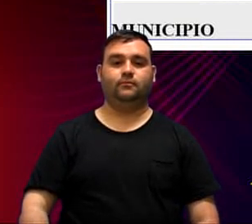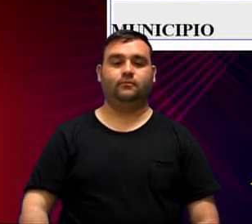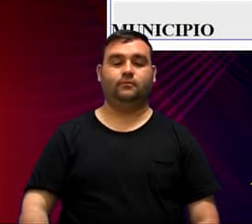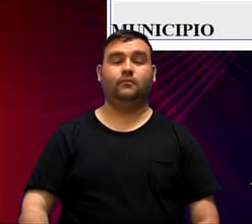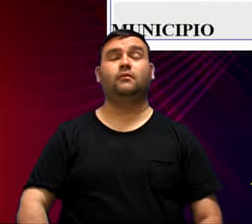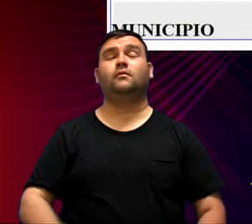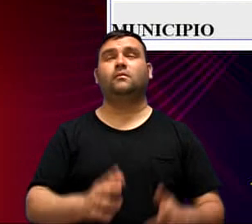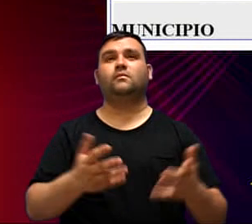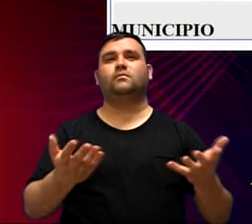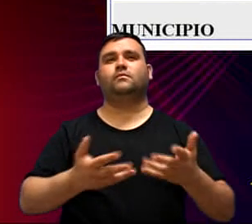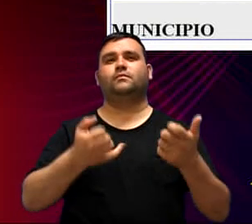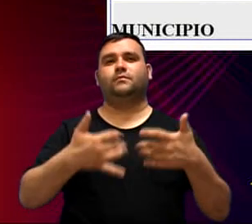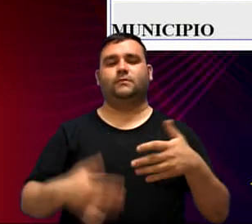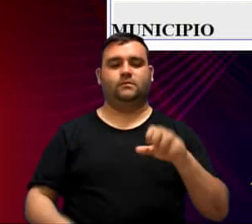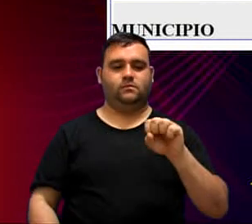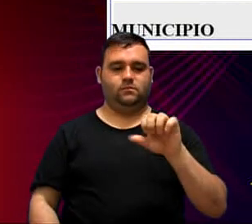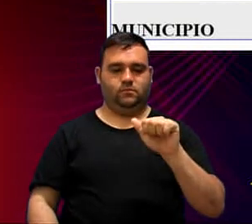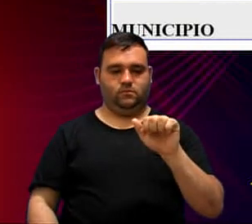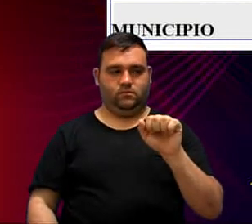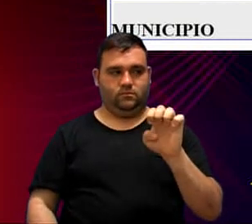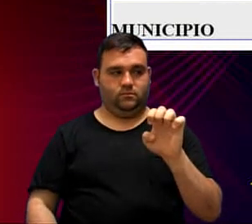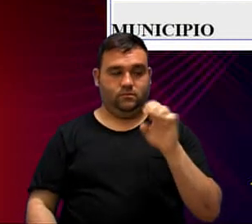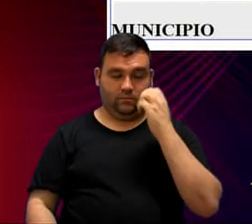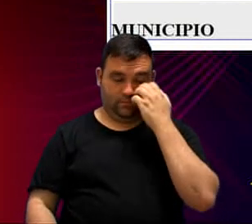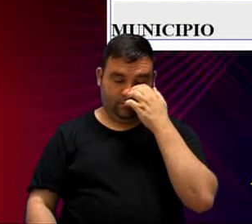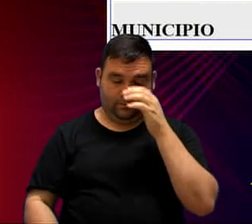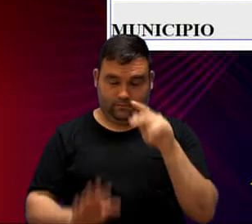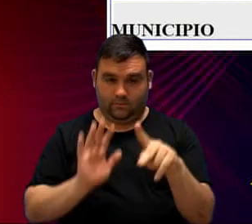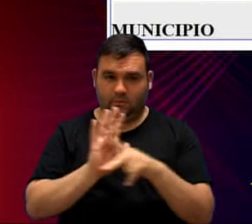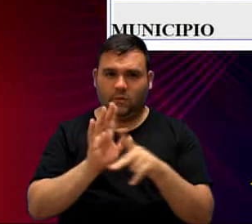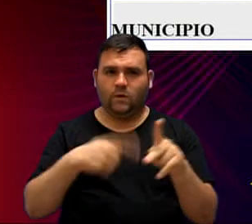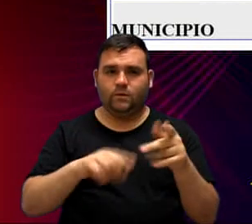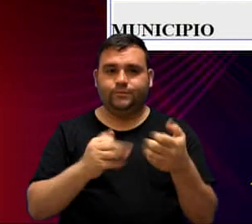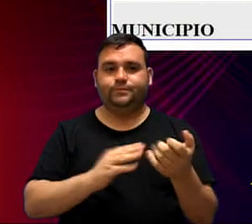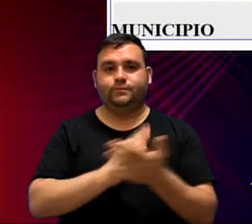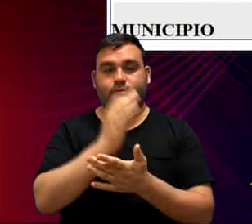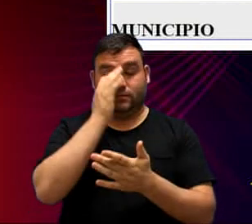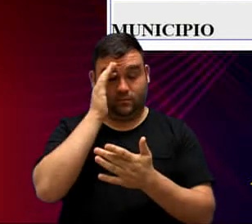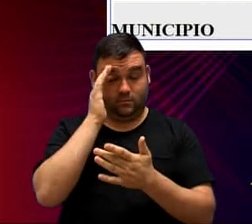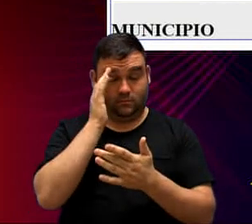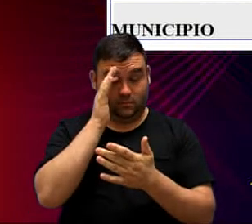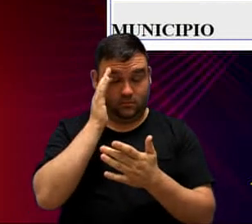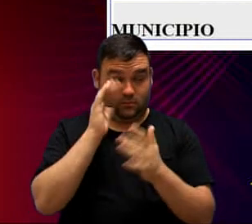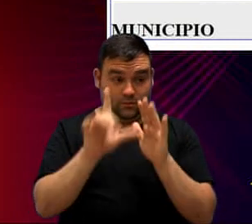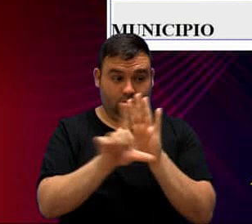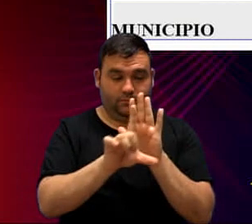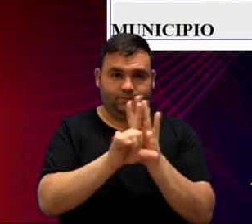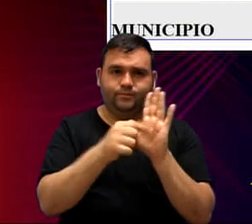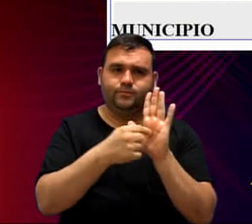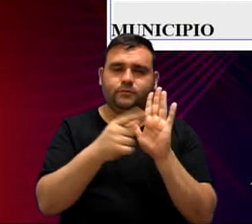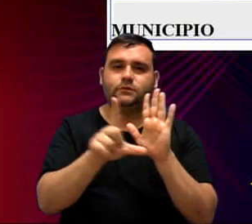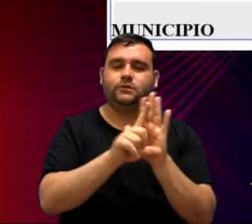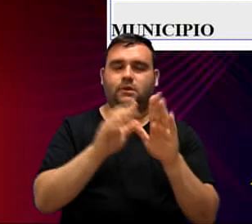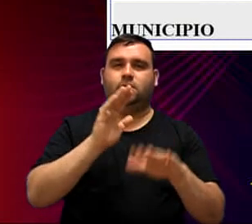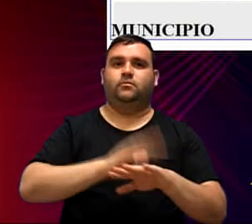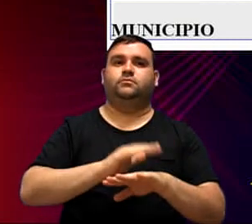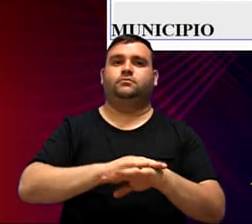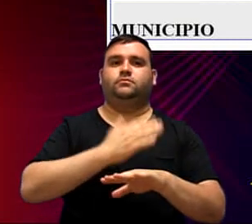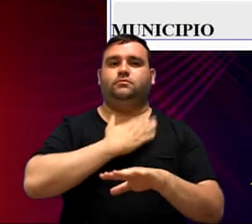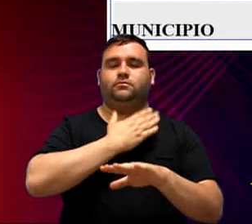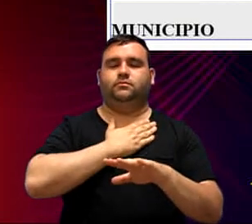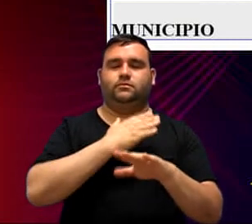A parte do SAI, ela... Nós aprovamos uma lei, inclusive a lei é de minha autoria,